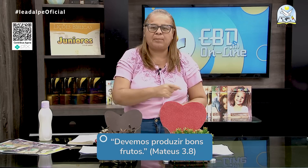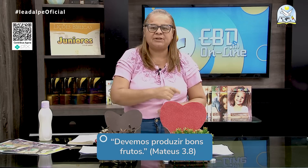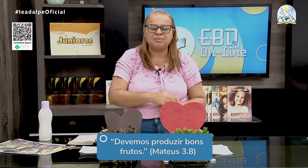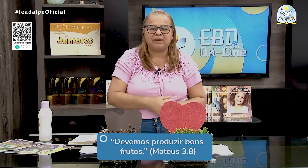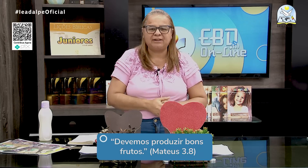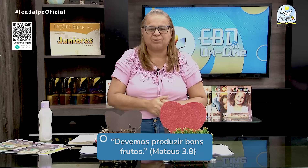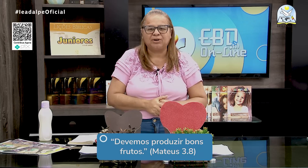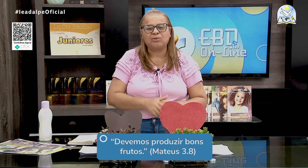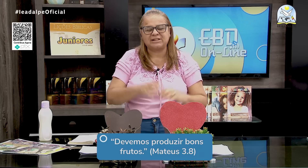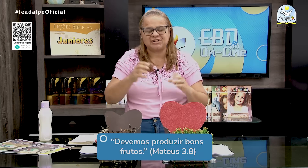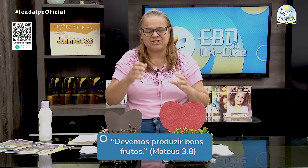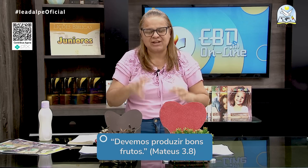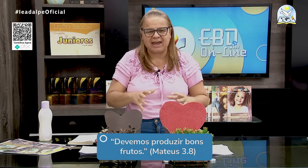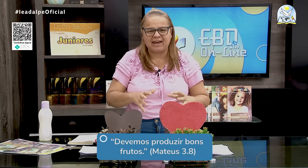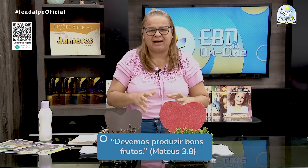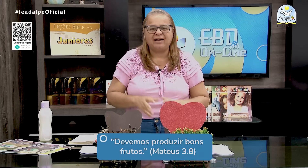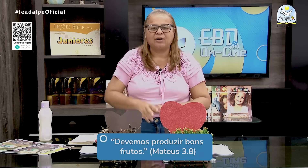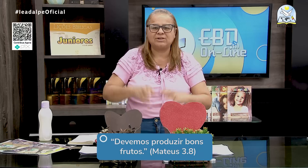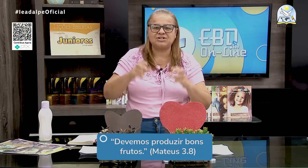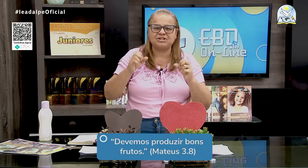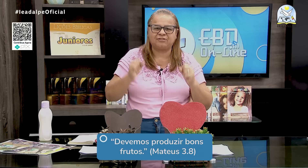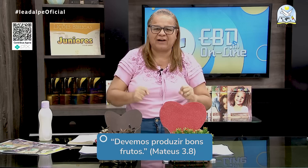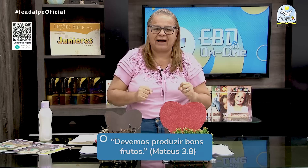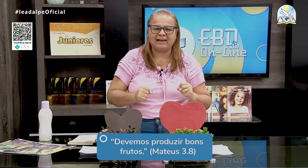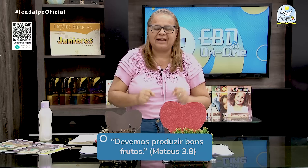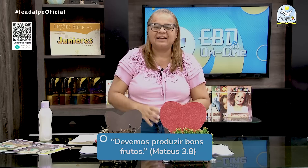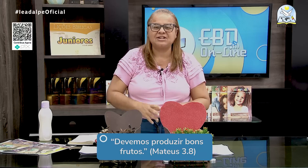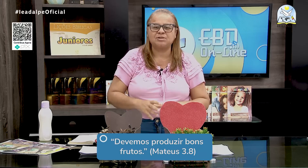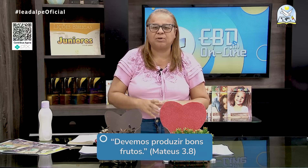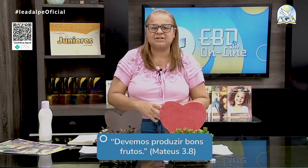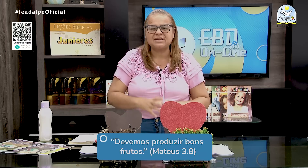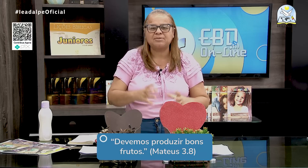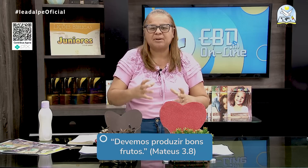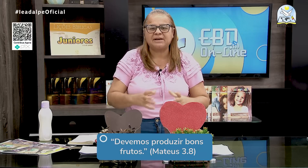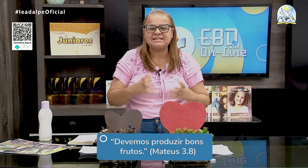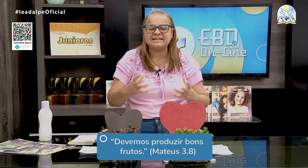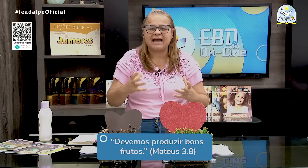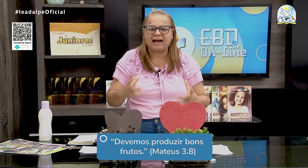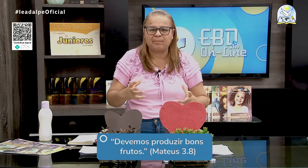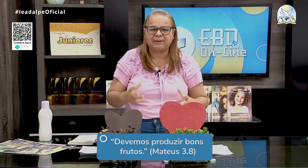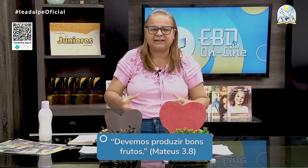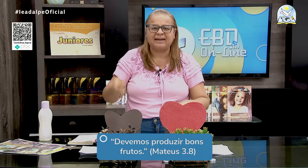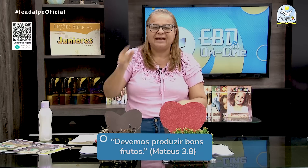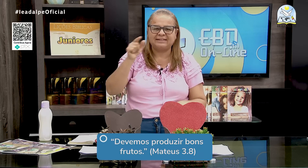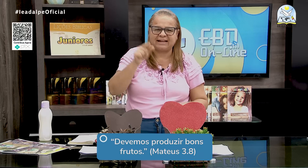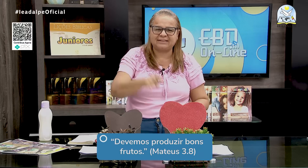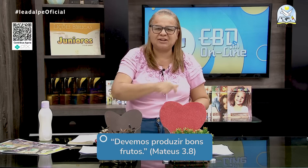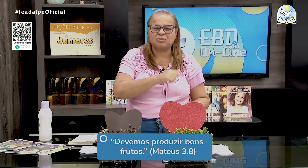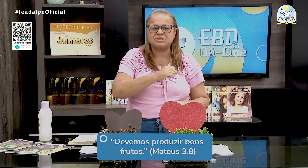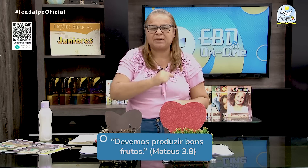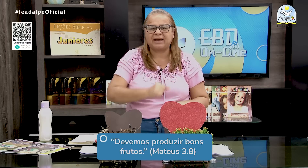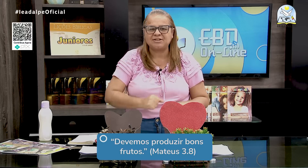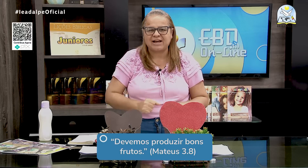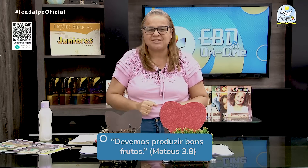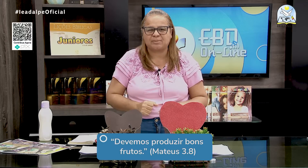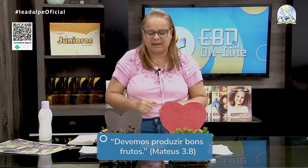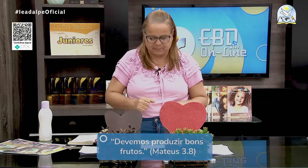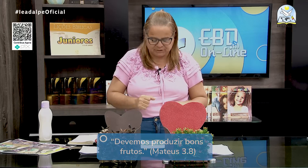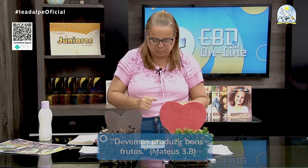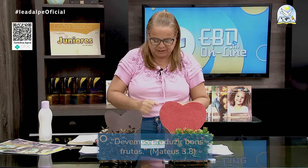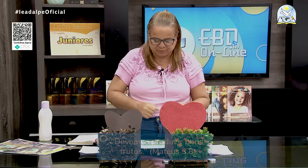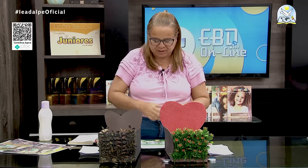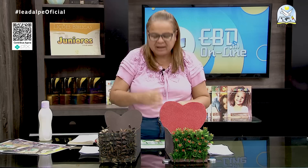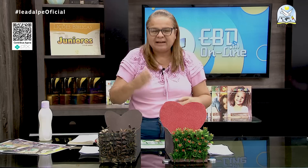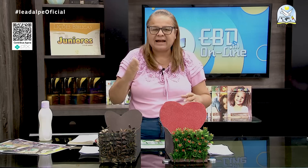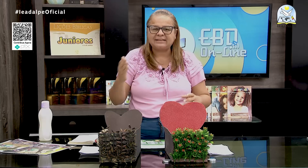arrependimento quando a gente da Guerra quando a gente falha que a gente pode somos também se arrepender tratando com os pequenos já sobre